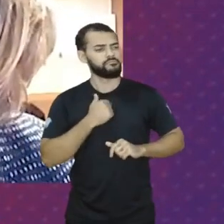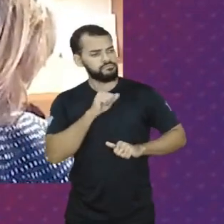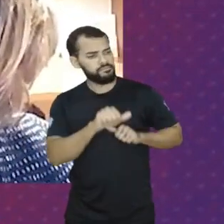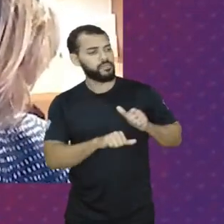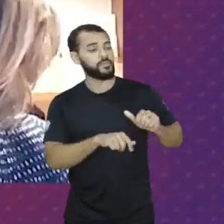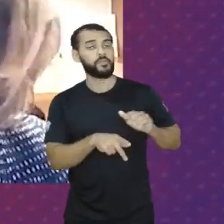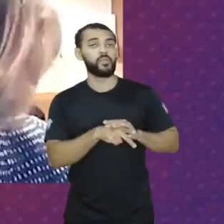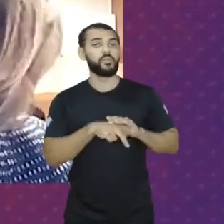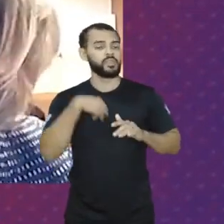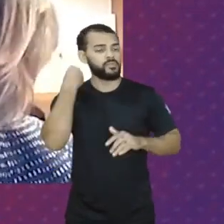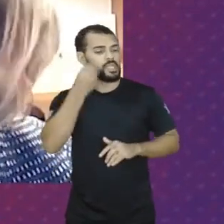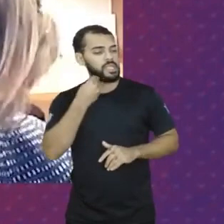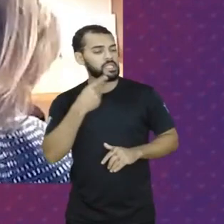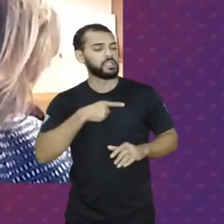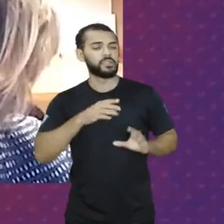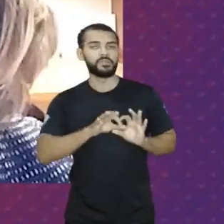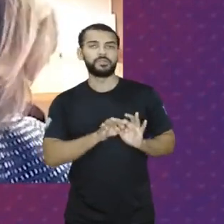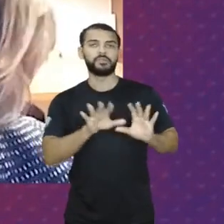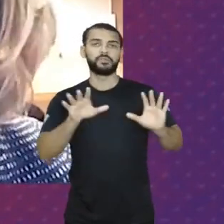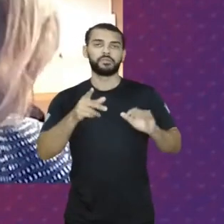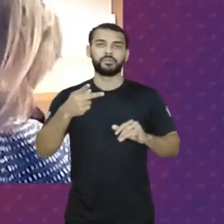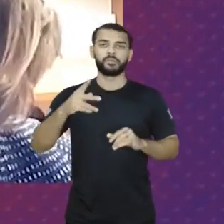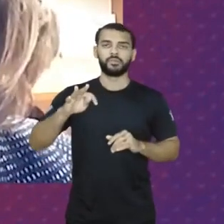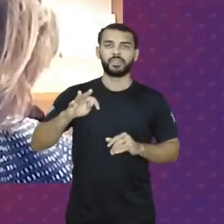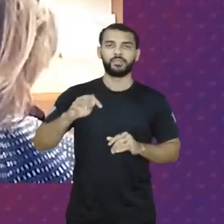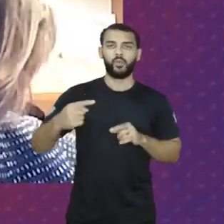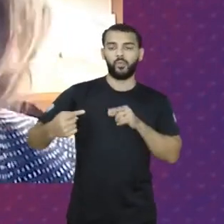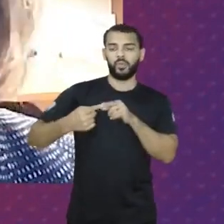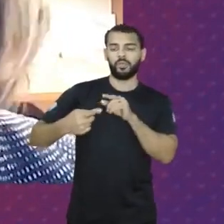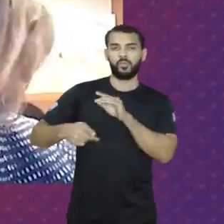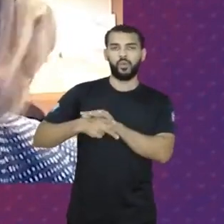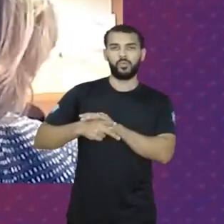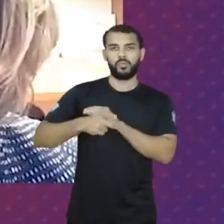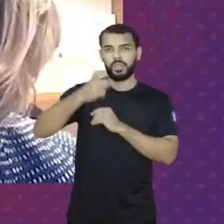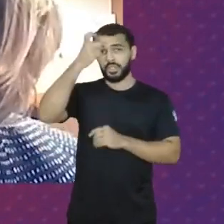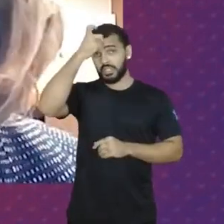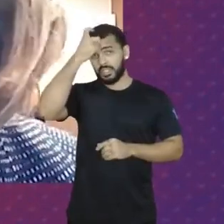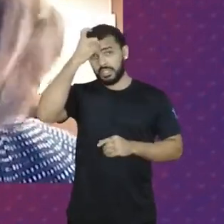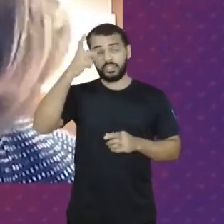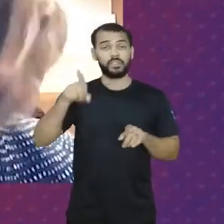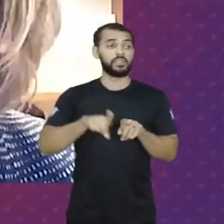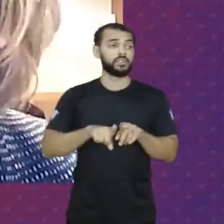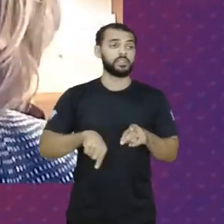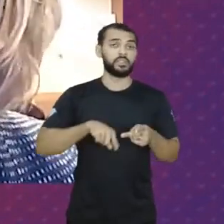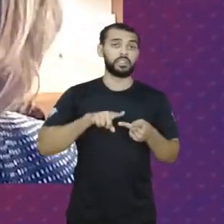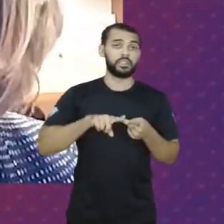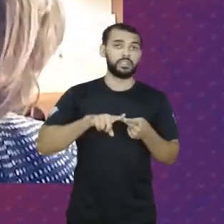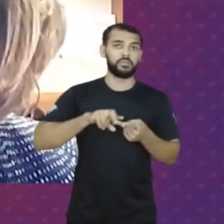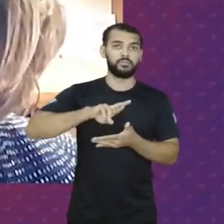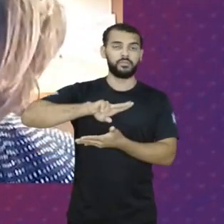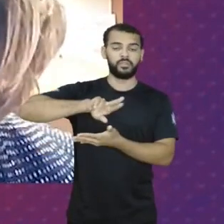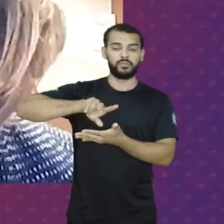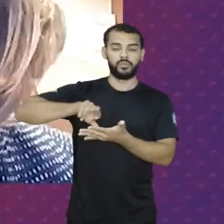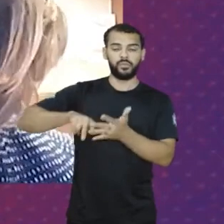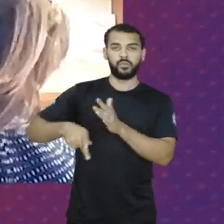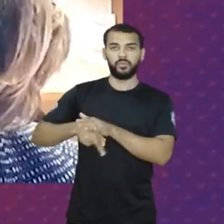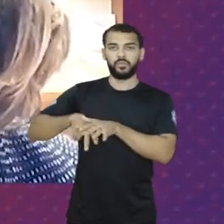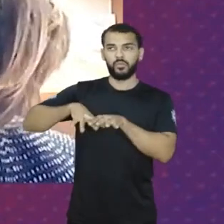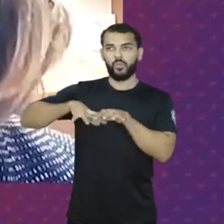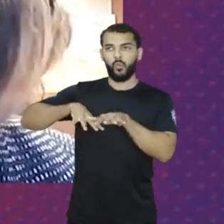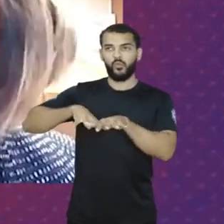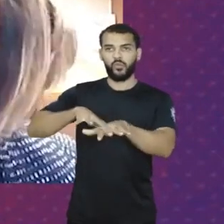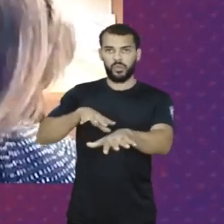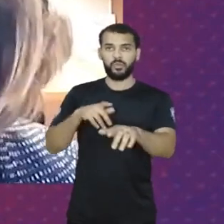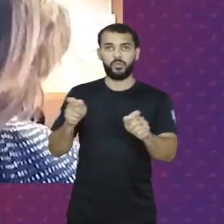vivenciou. O PT tem um quê de Zumbi dos Palmares. O PT tem um quê de todos os movimentos para que